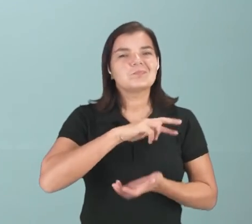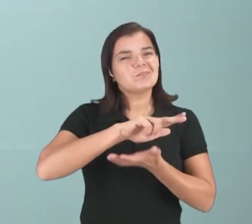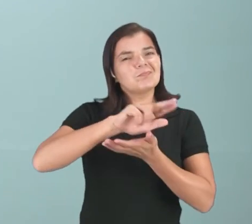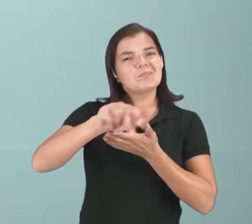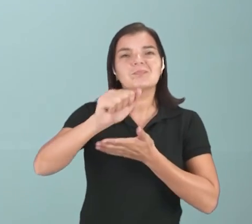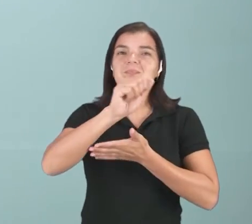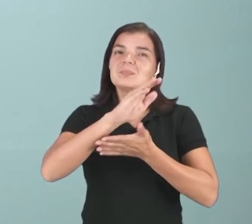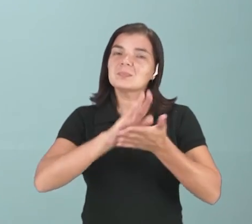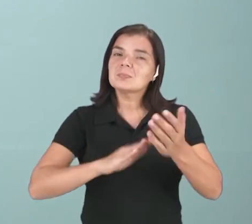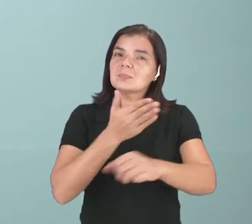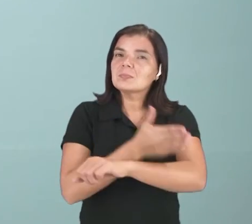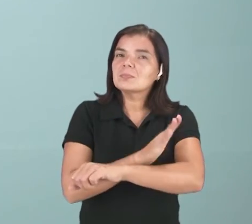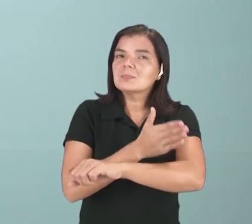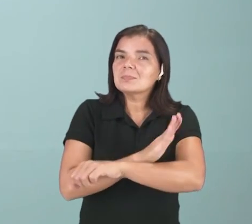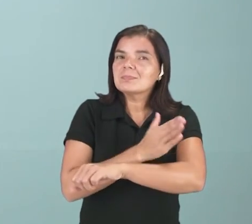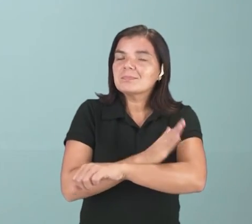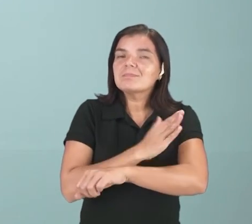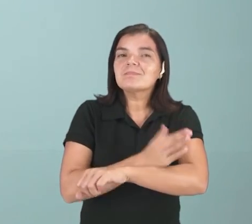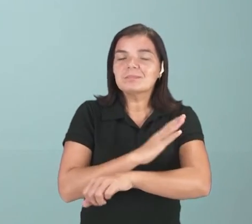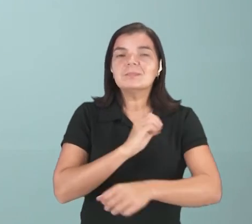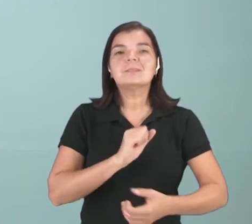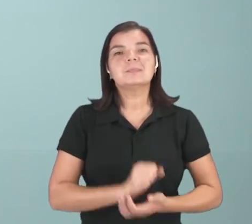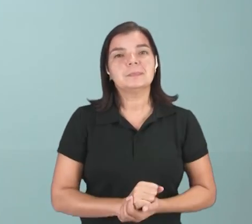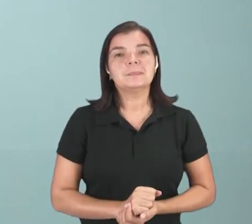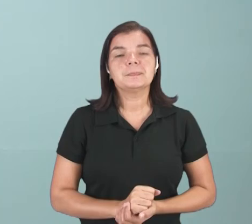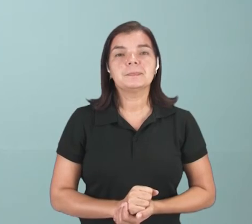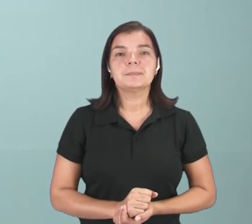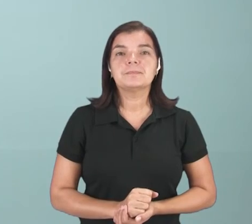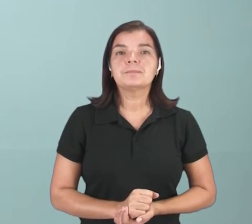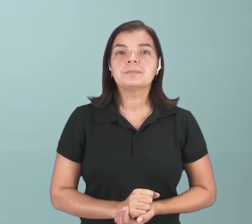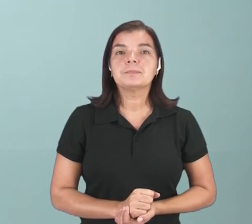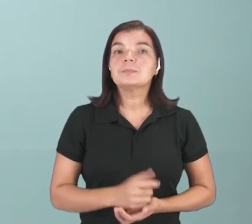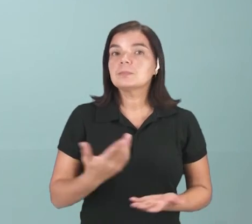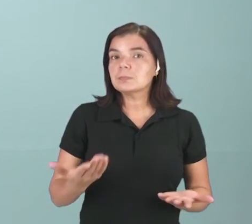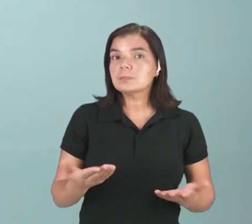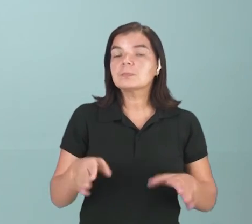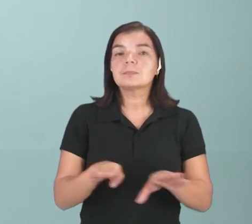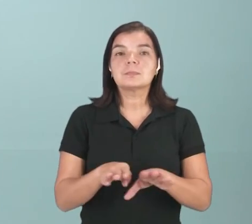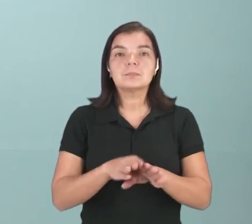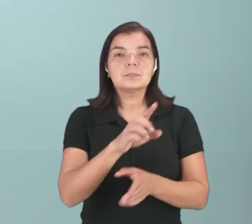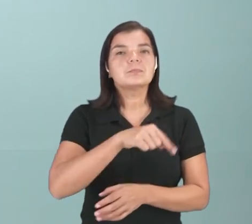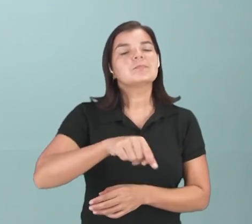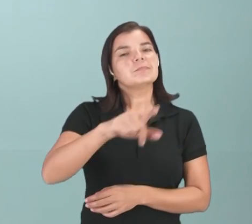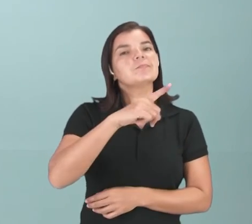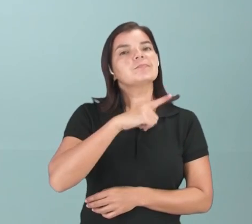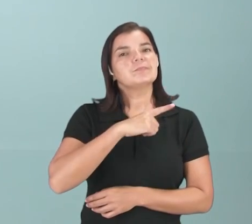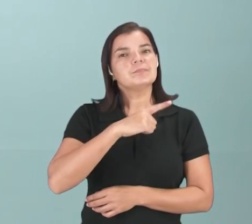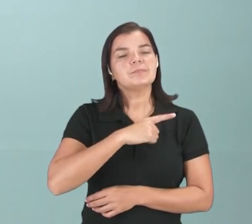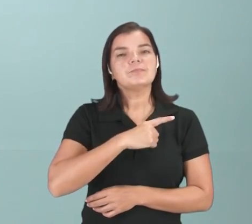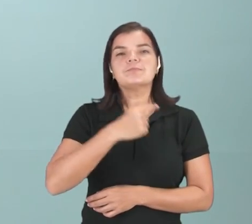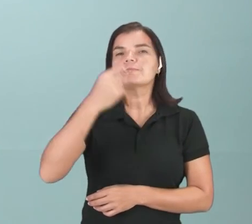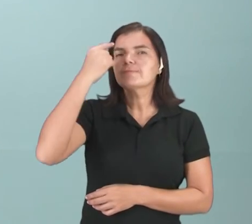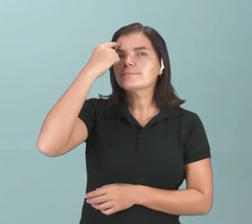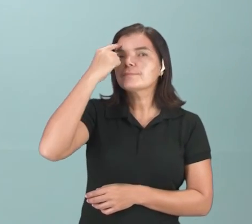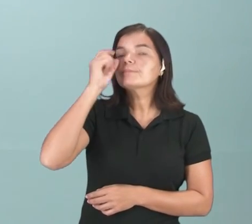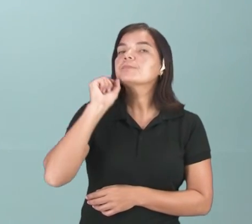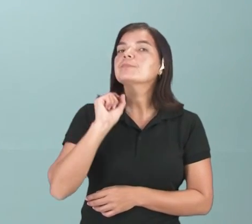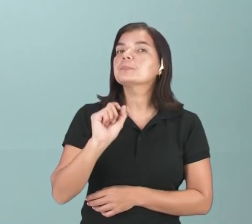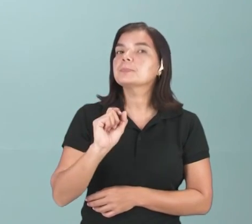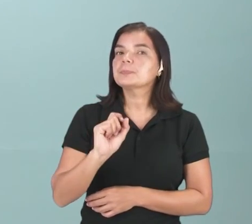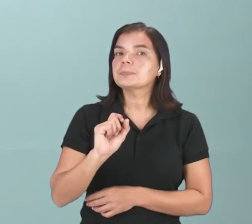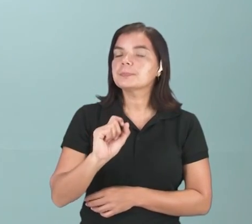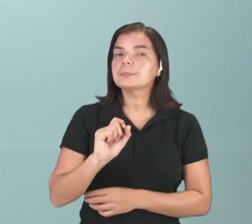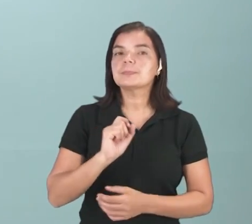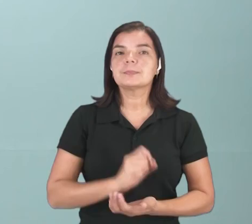vários exercícios para trabalhar essas operações. Além disso, você tem que ter em mente já, né,